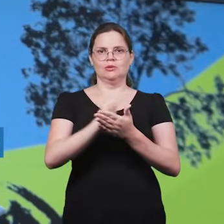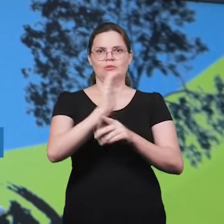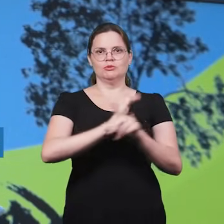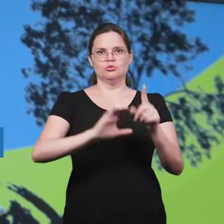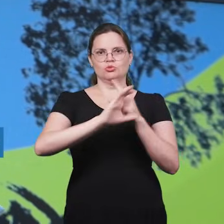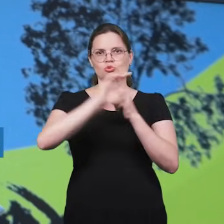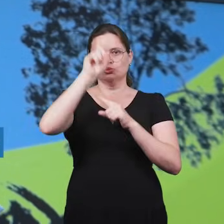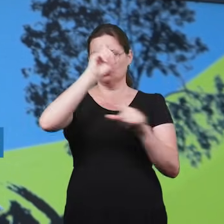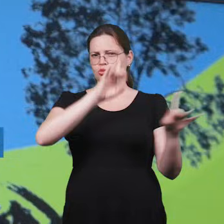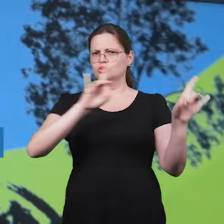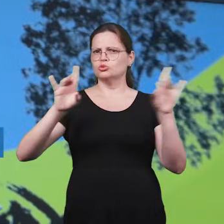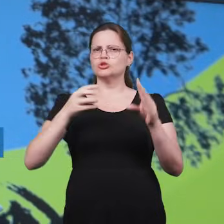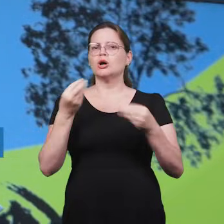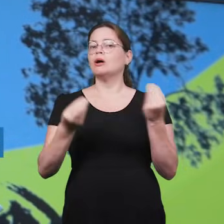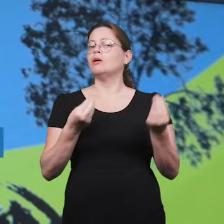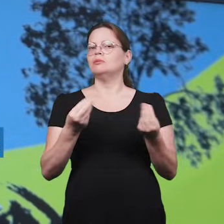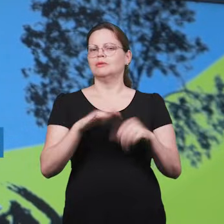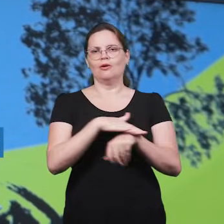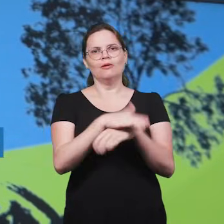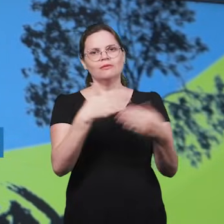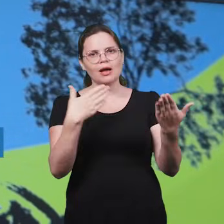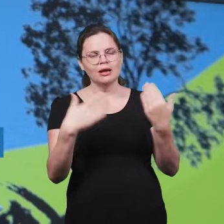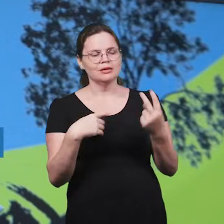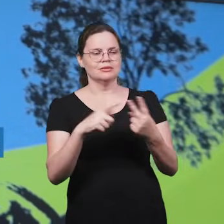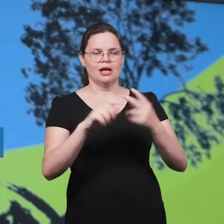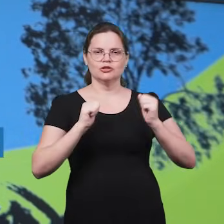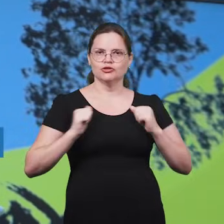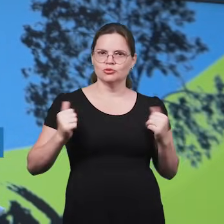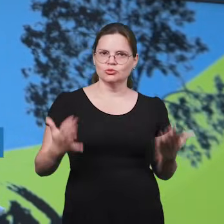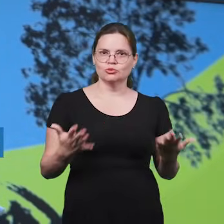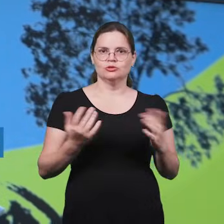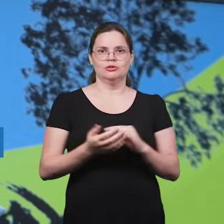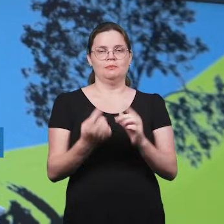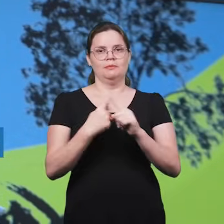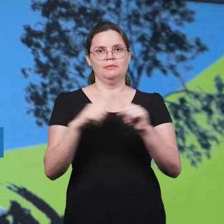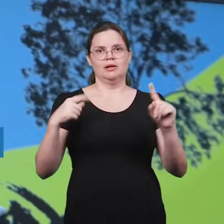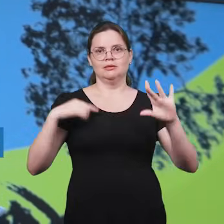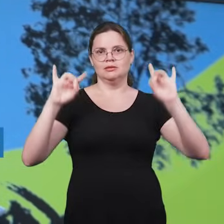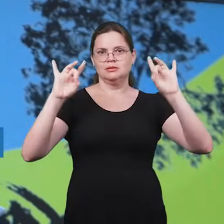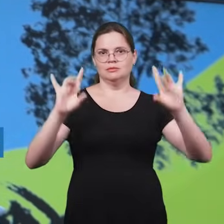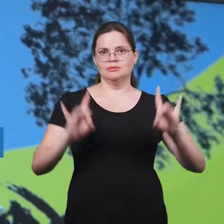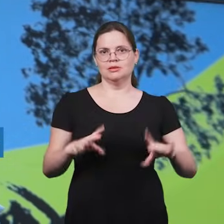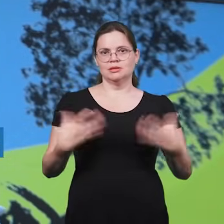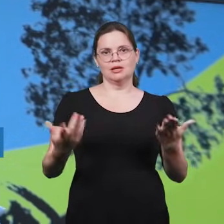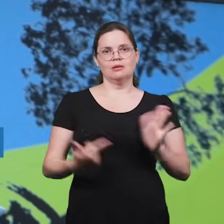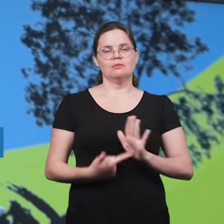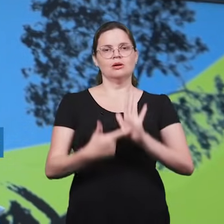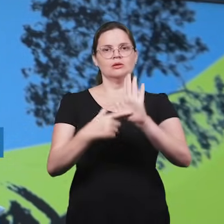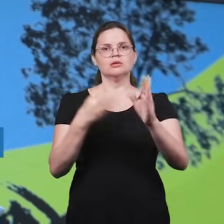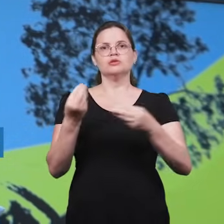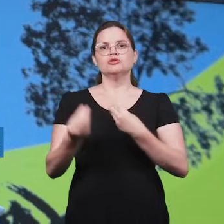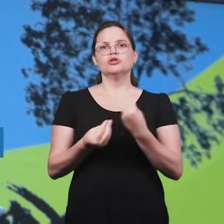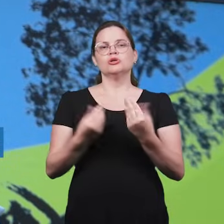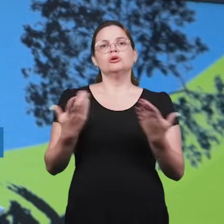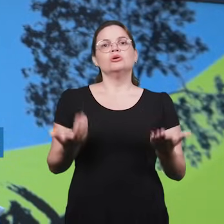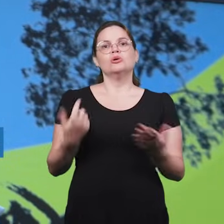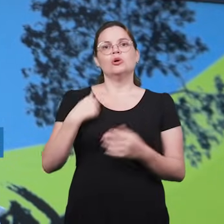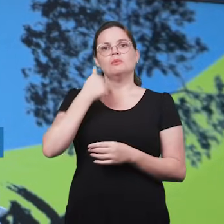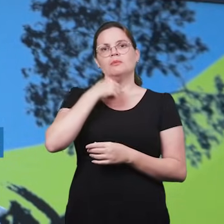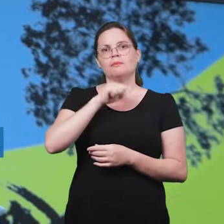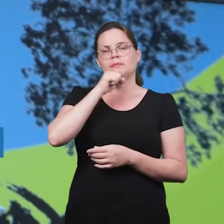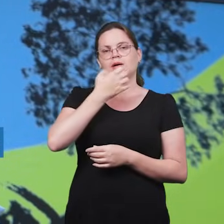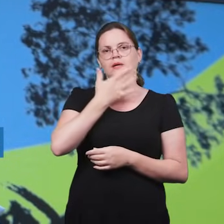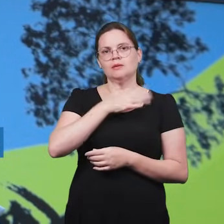cotidiano, nas conversas, nas atitudes e, especialmente, no exemplo, no modo como os pais